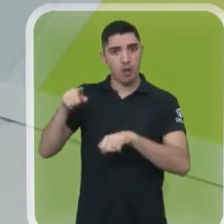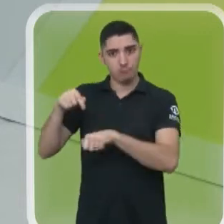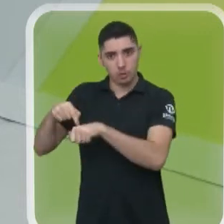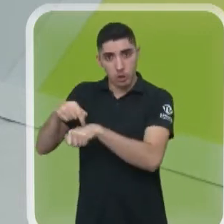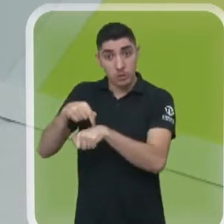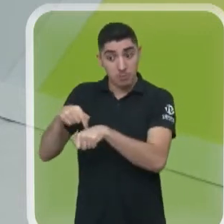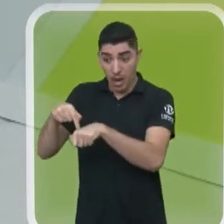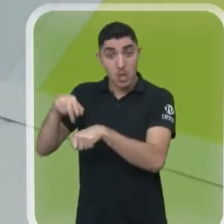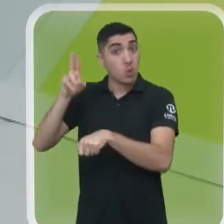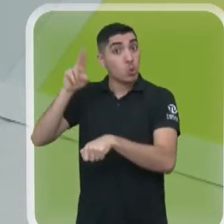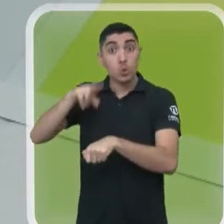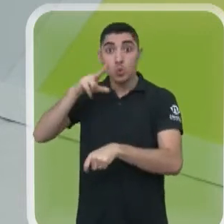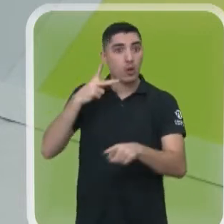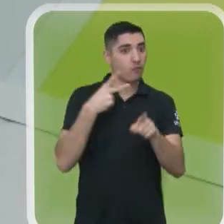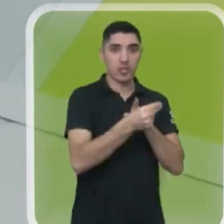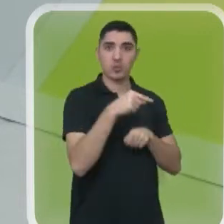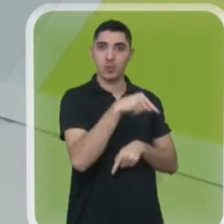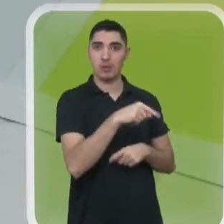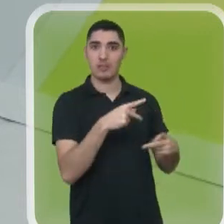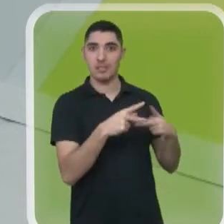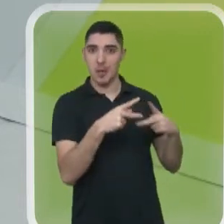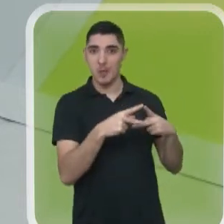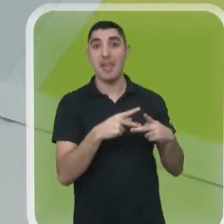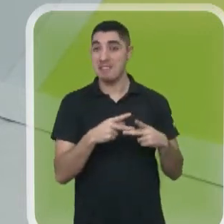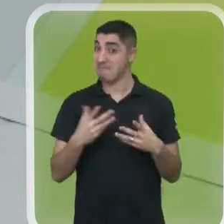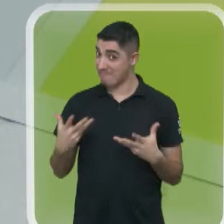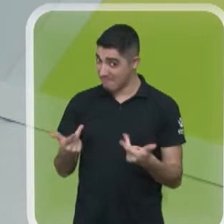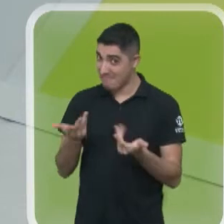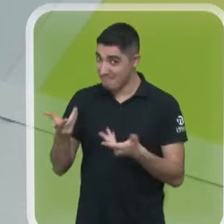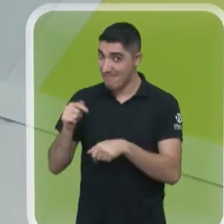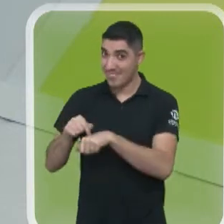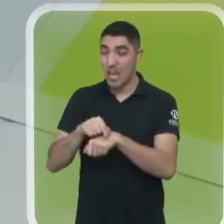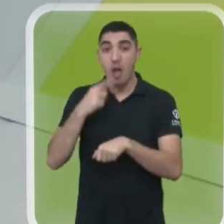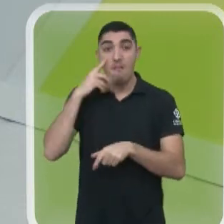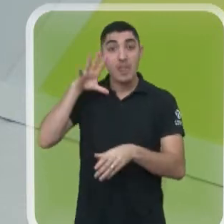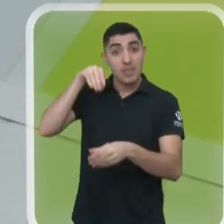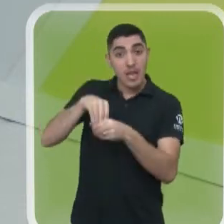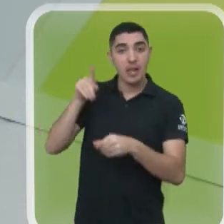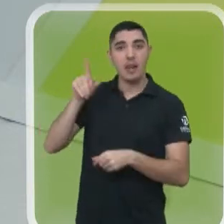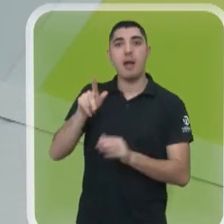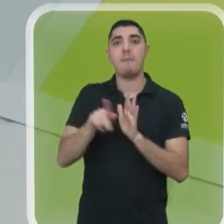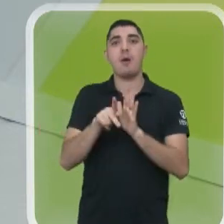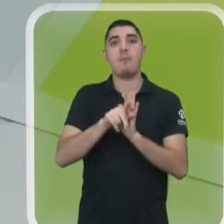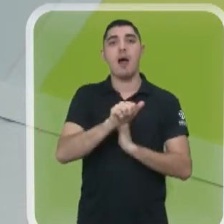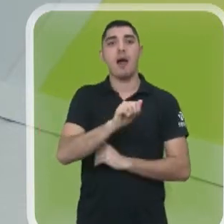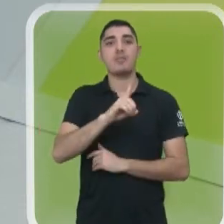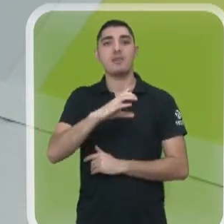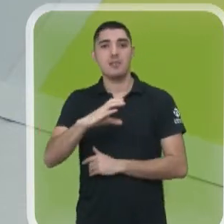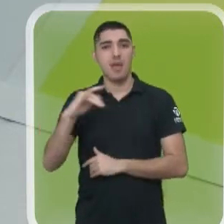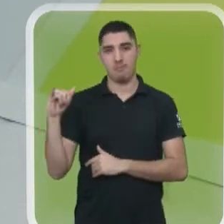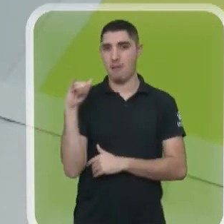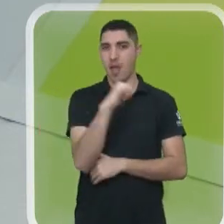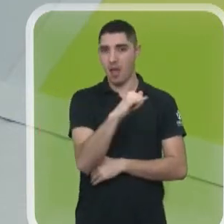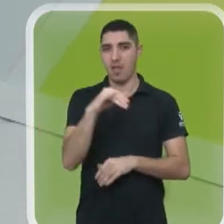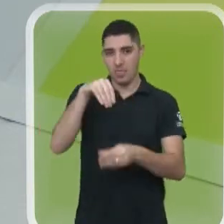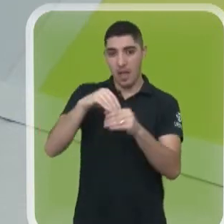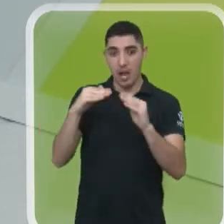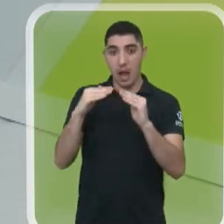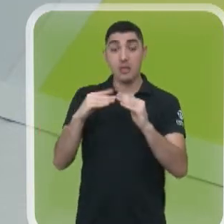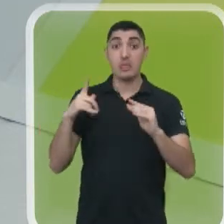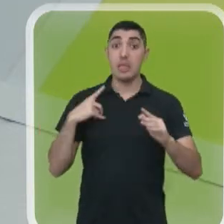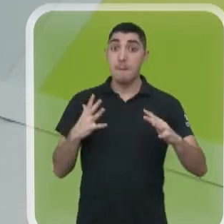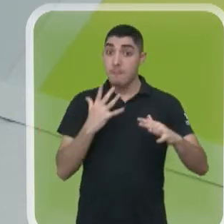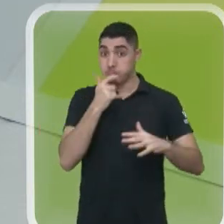venceu o São José em toda a sua história que beleza em Atibaia O jogo foi lá no Ginásio da ADC Embraer que recebeu o carga máxima permitida é de